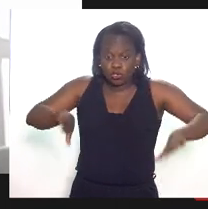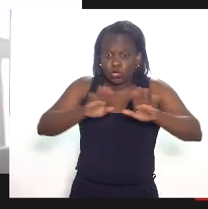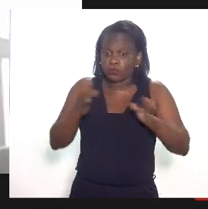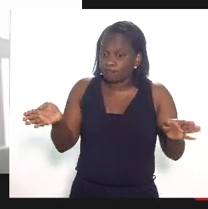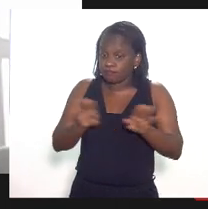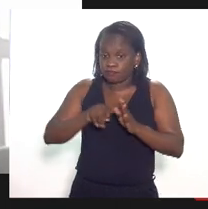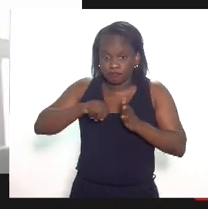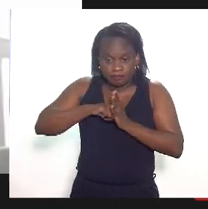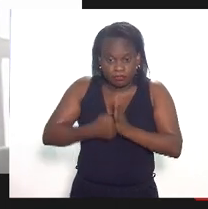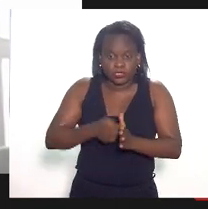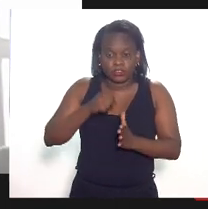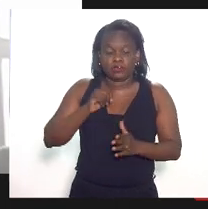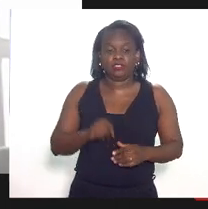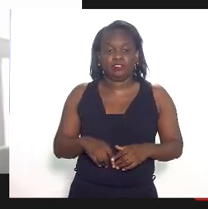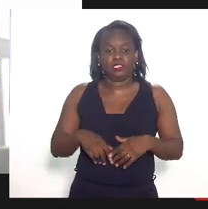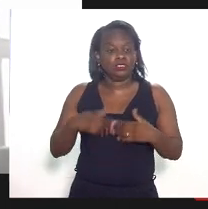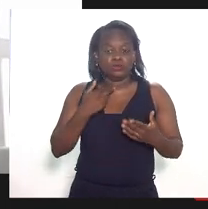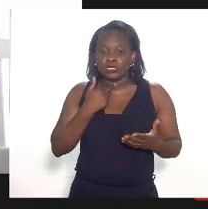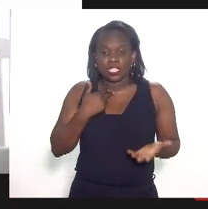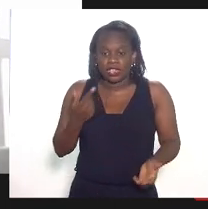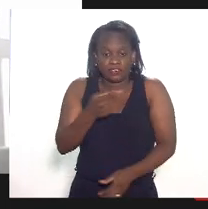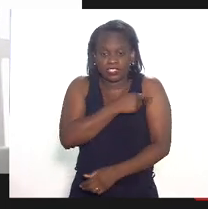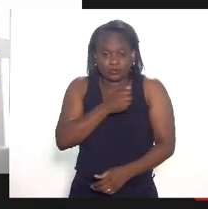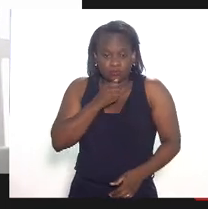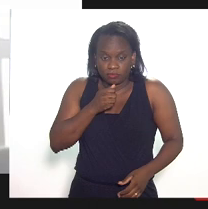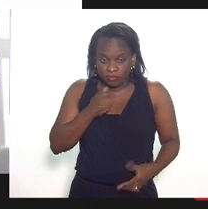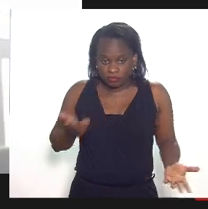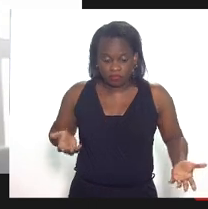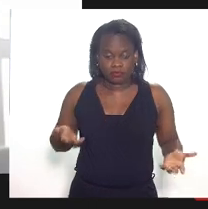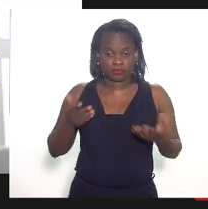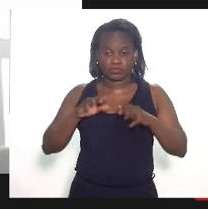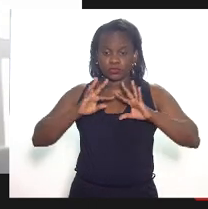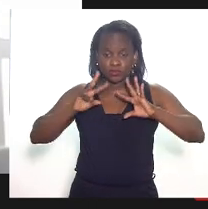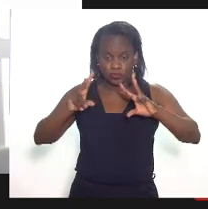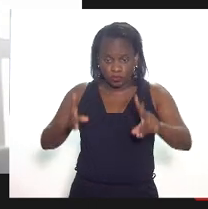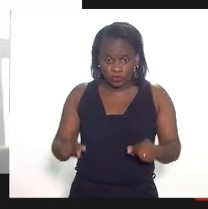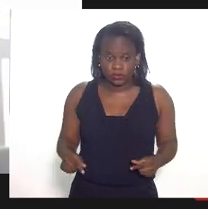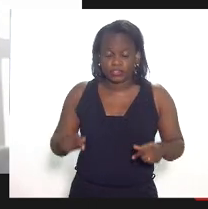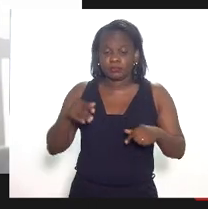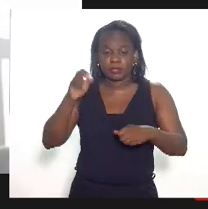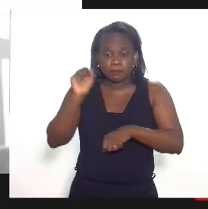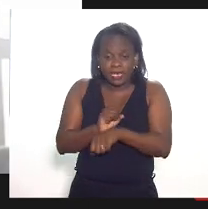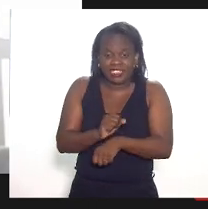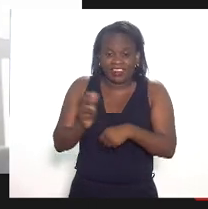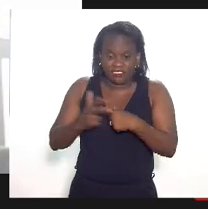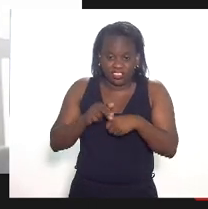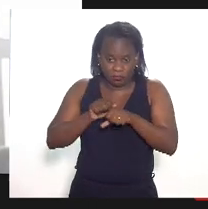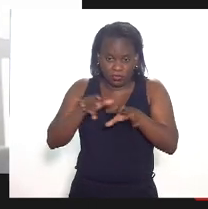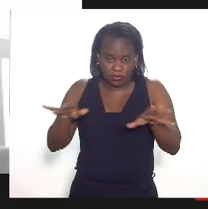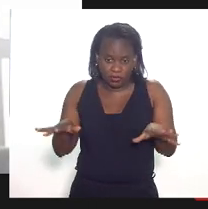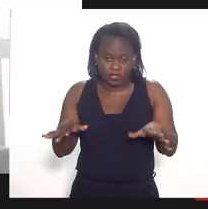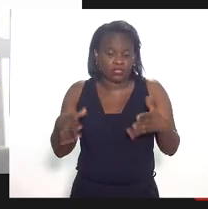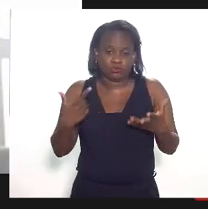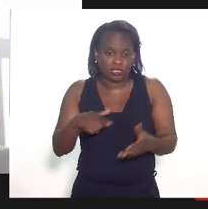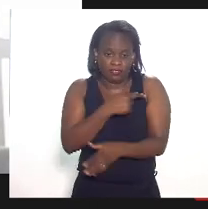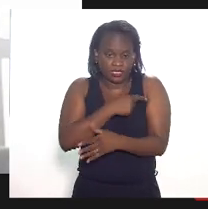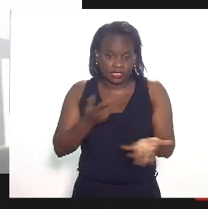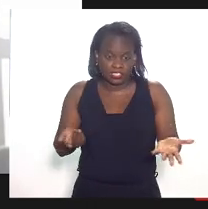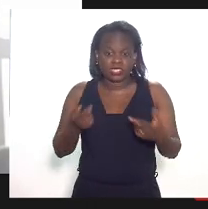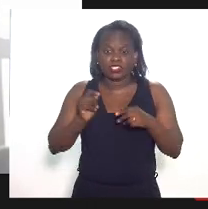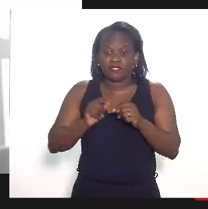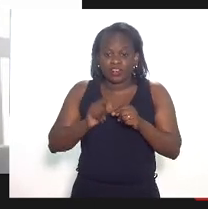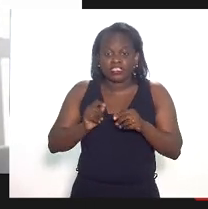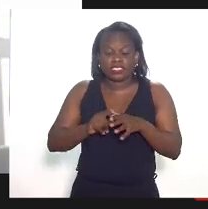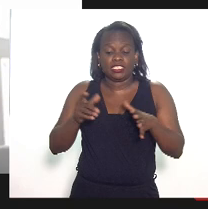não podemos, sem ter vacina em escala suficiente para deter a transmissão dos vírus, não fazer o